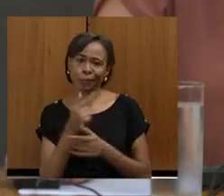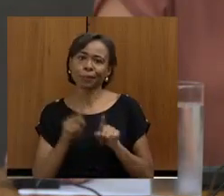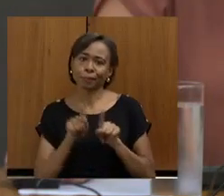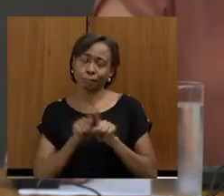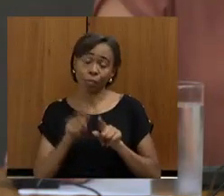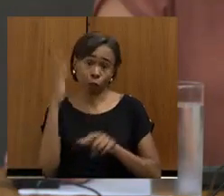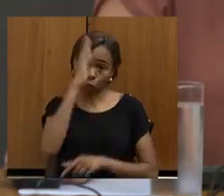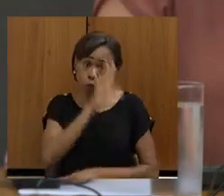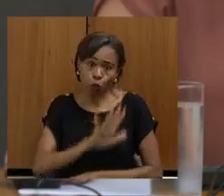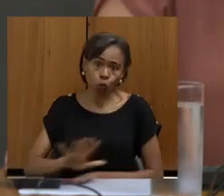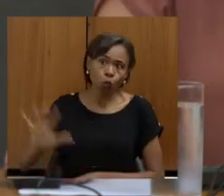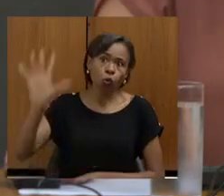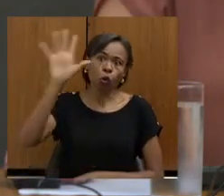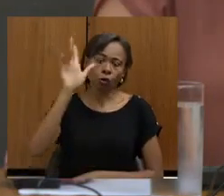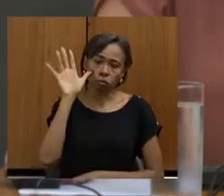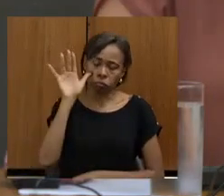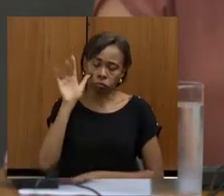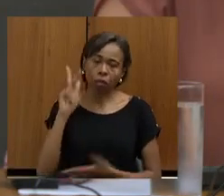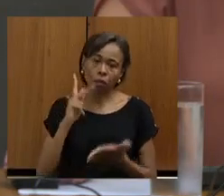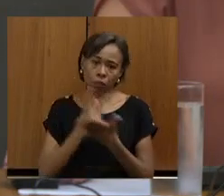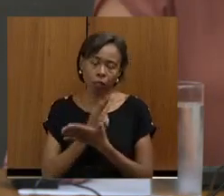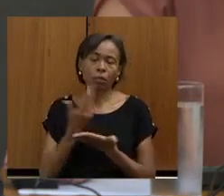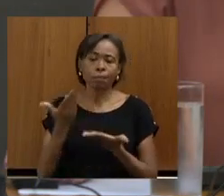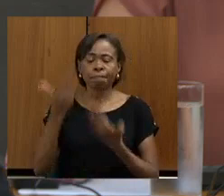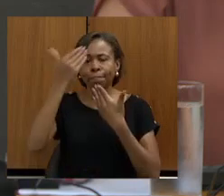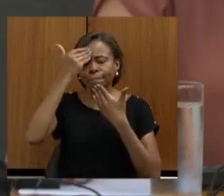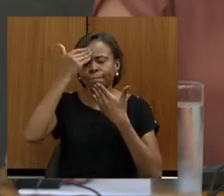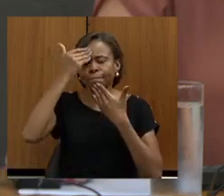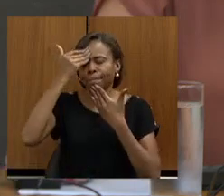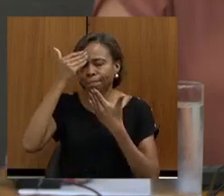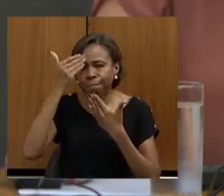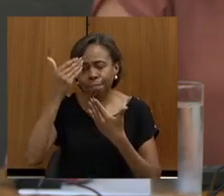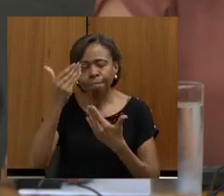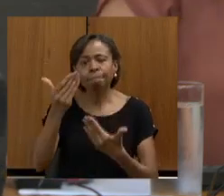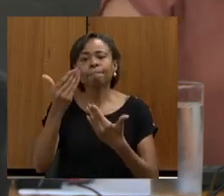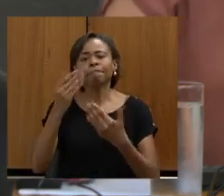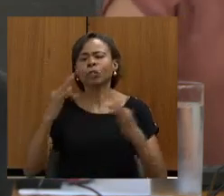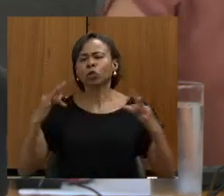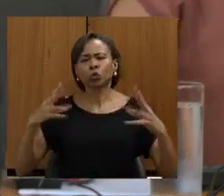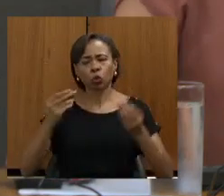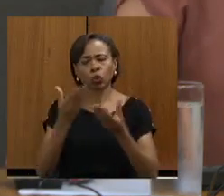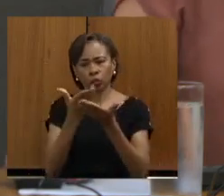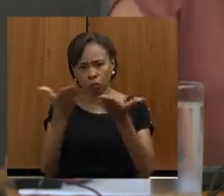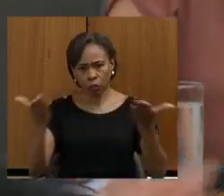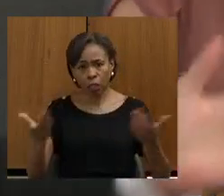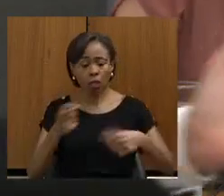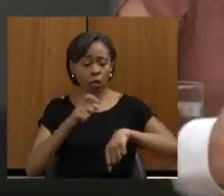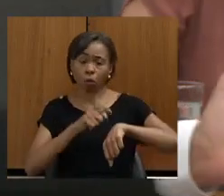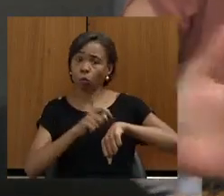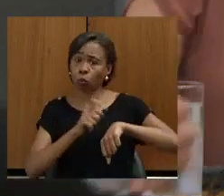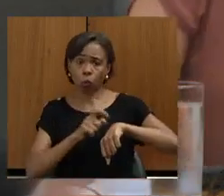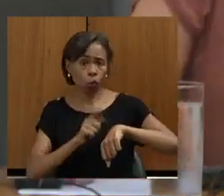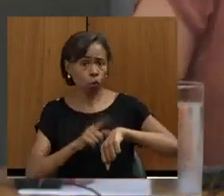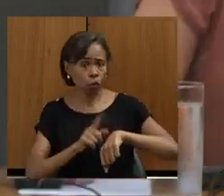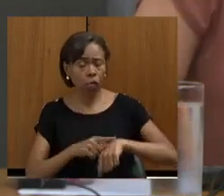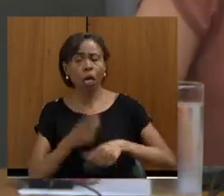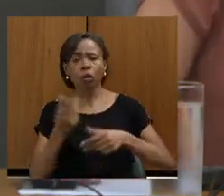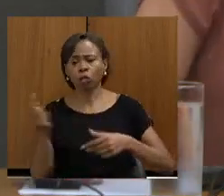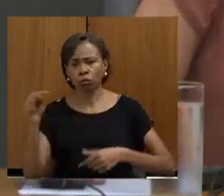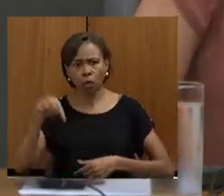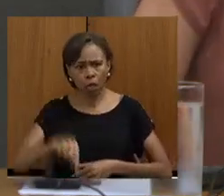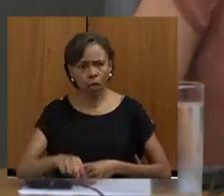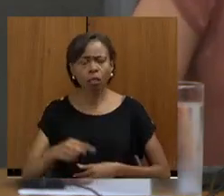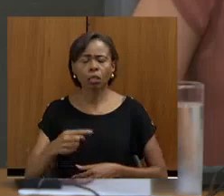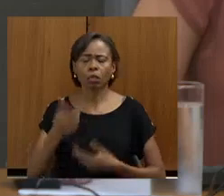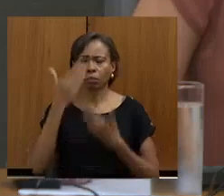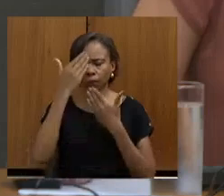em todo o cenário nacional. Agradeço imensamente a todos vocês, o tempo aqui desprendido, a todos.